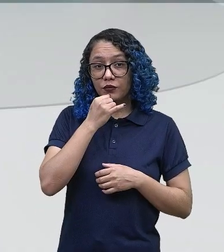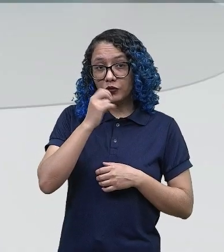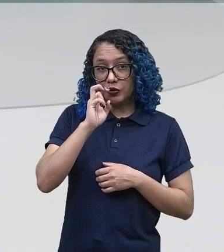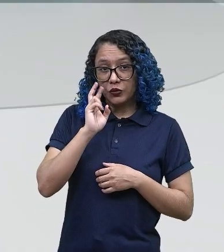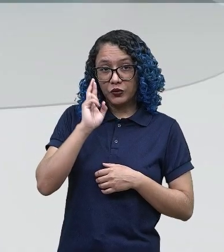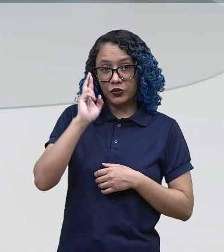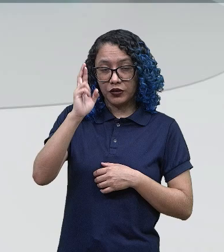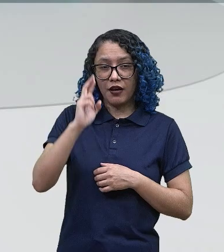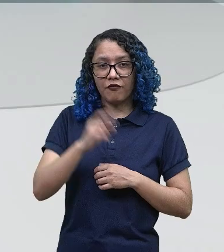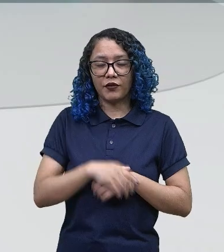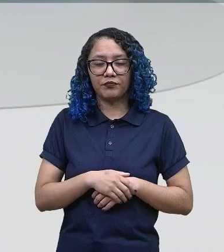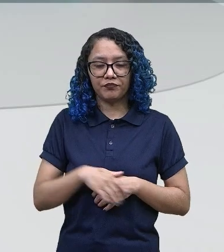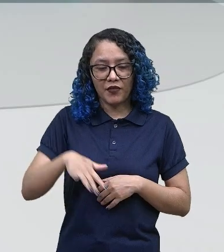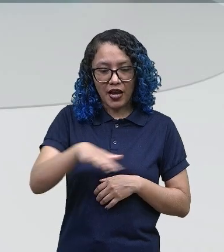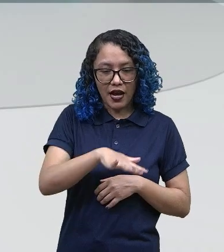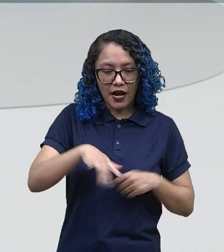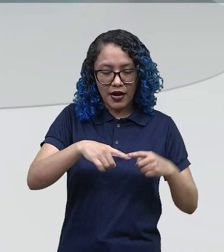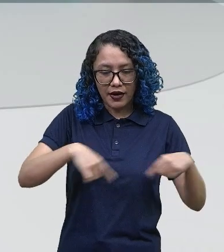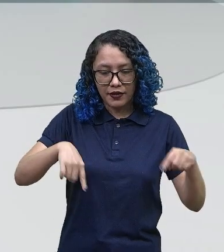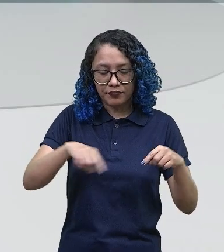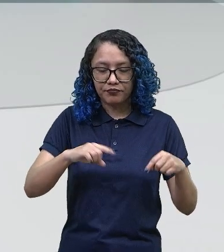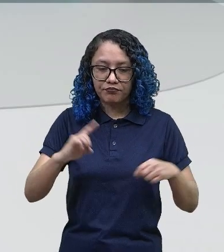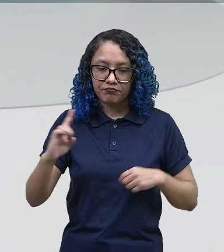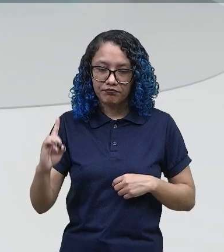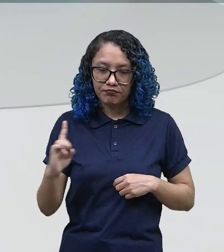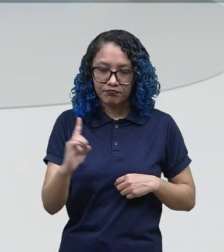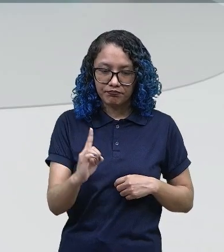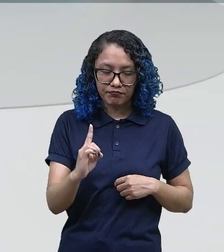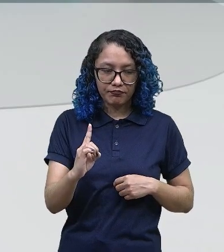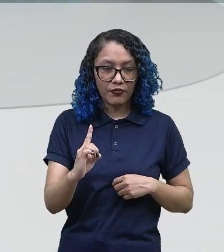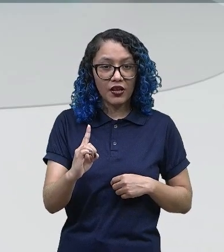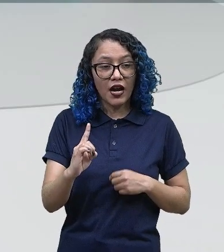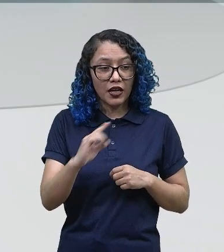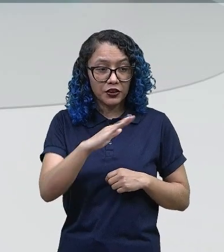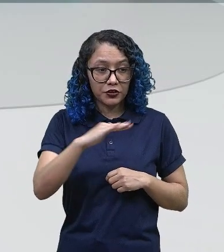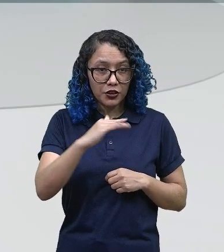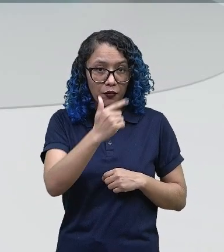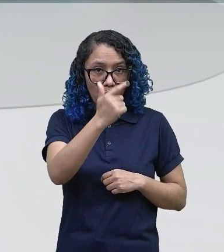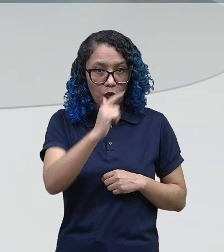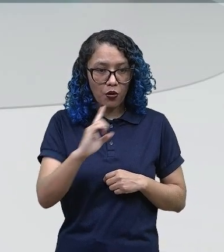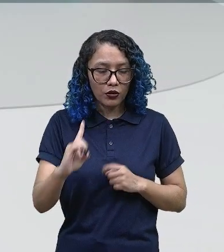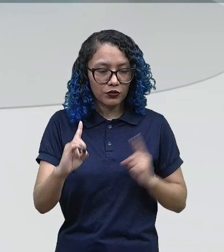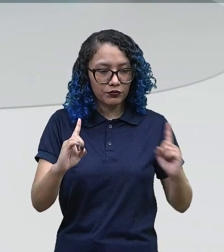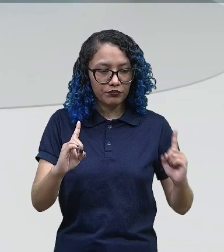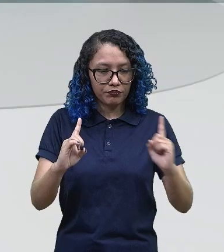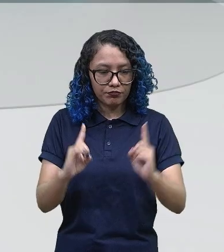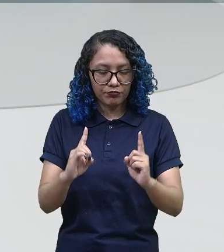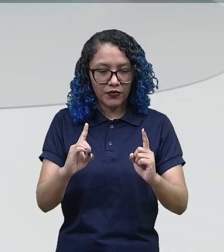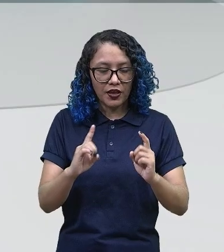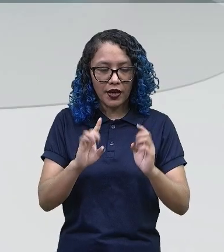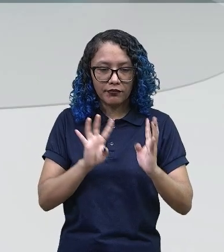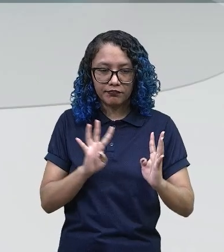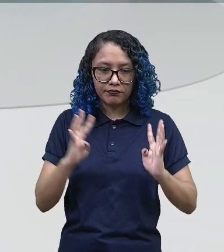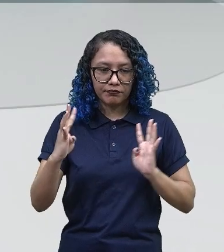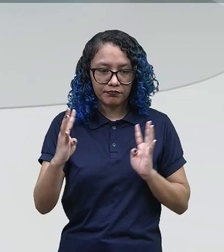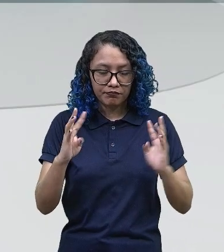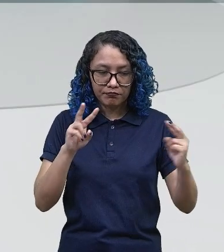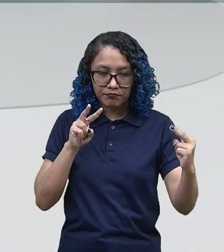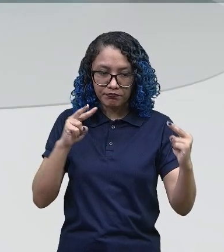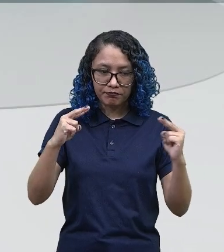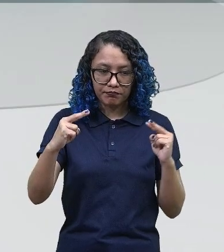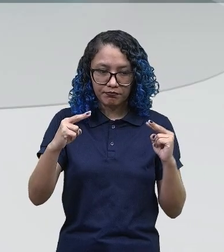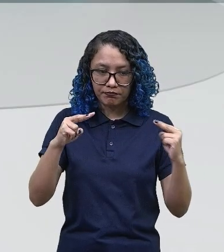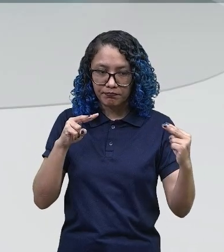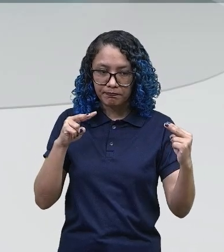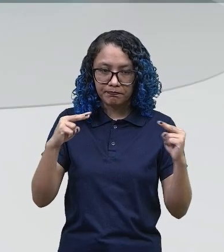caminha até o centro da arena e ele chama o seu adversário. Os lutadores eles giram em círculo com o olhar fixo no